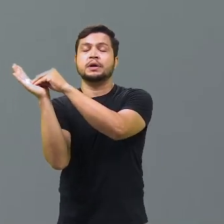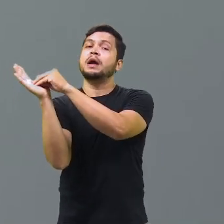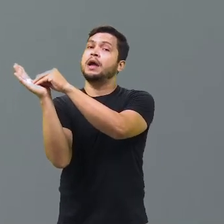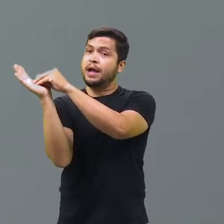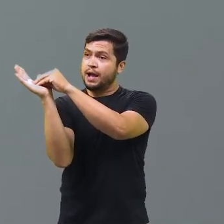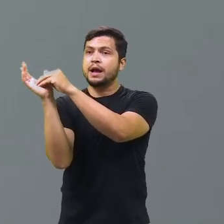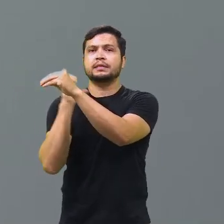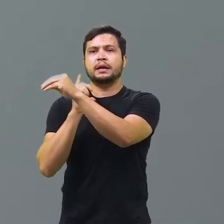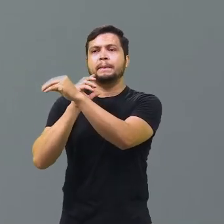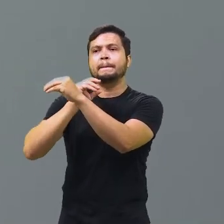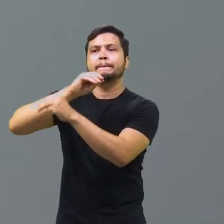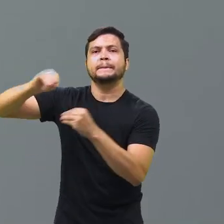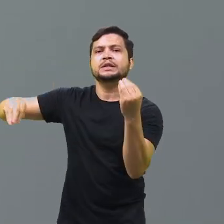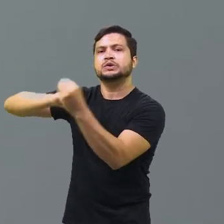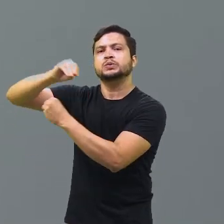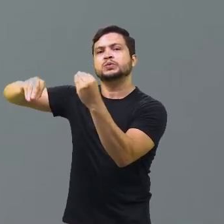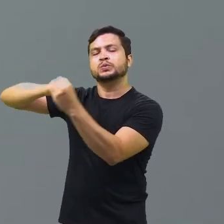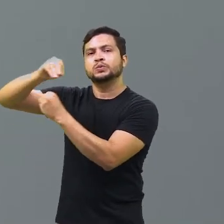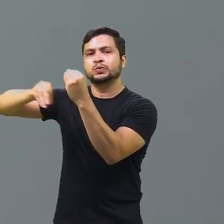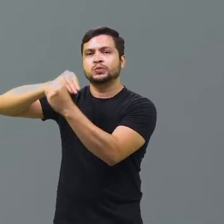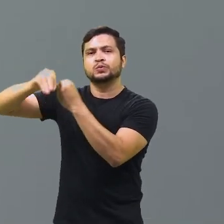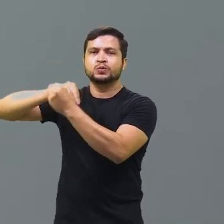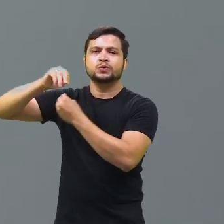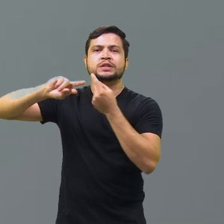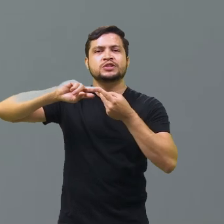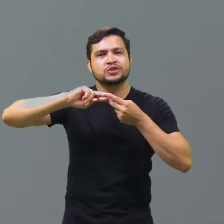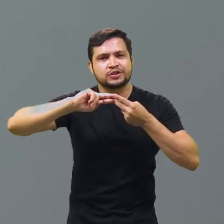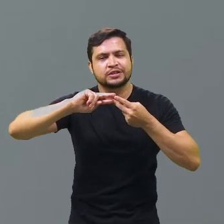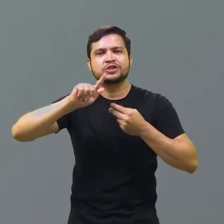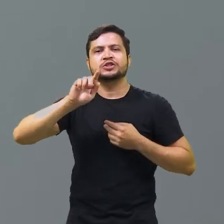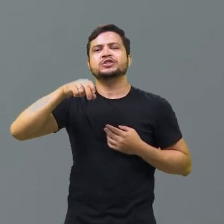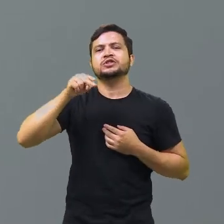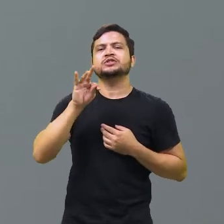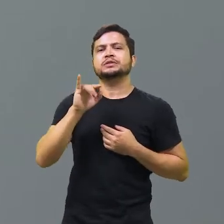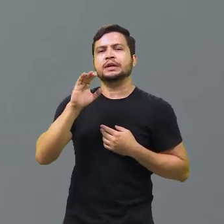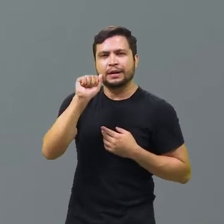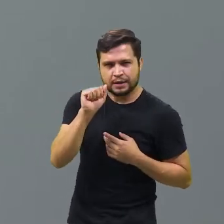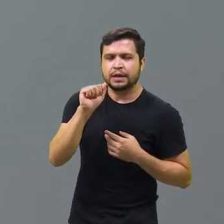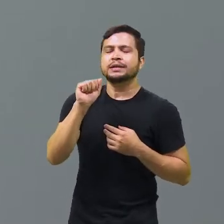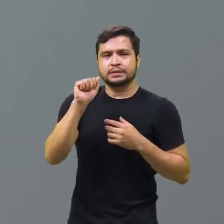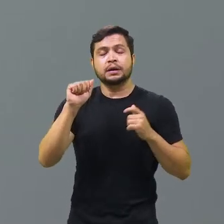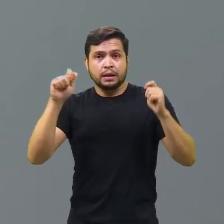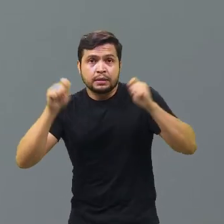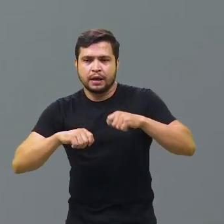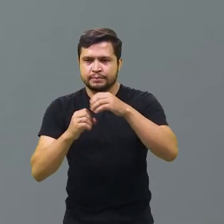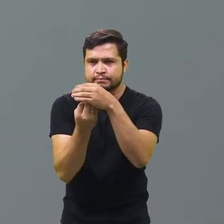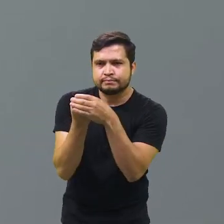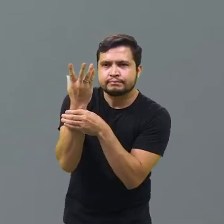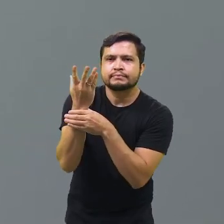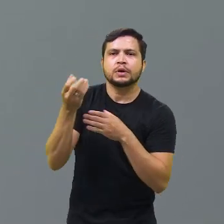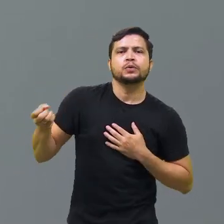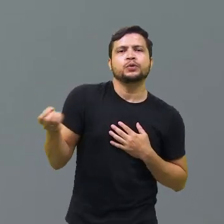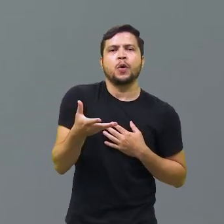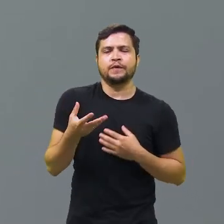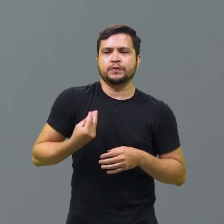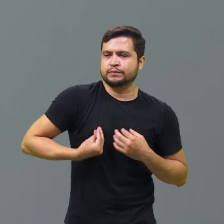pegar materiais genéticos de indivíduos diferentes e vou ali fazer uma mistura. Isso vai gerar um novo ser vivo com uma carga